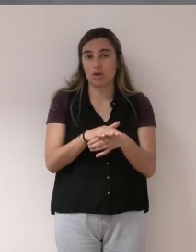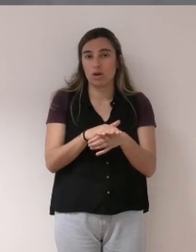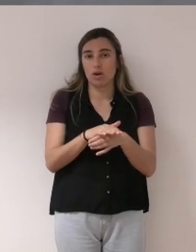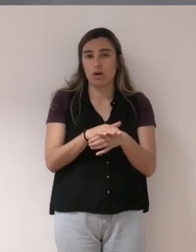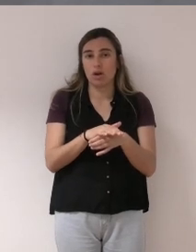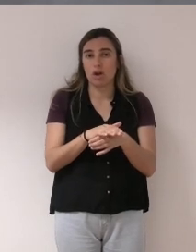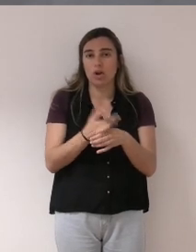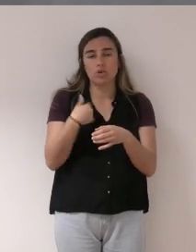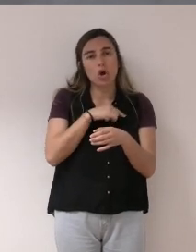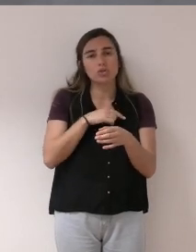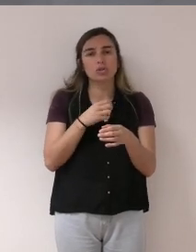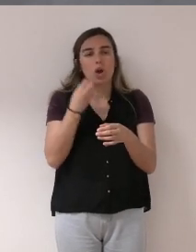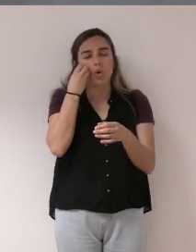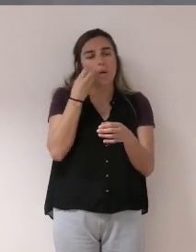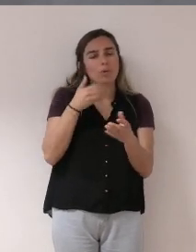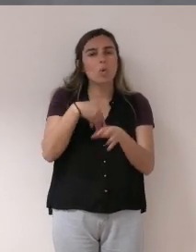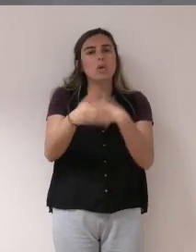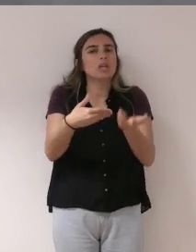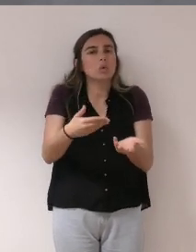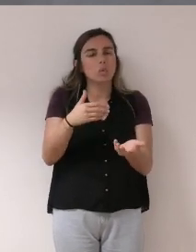uma continuação. Não é?